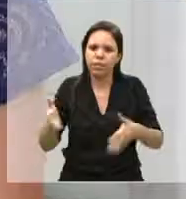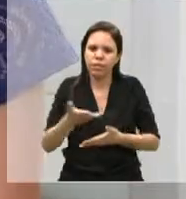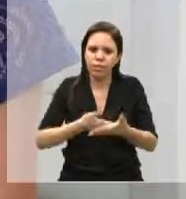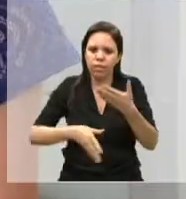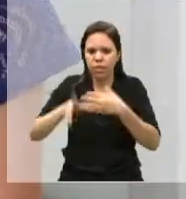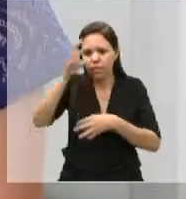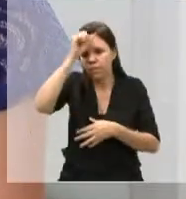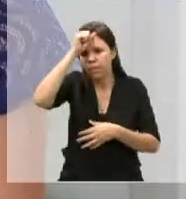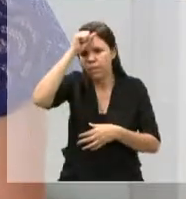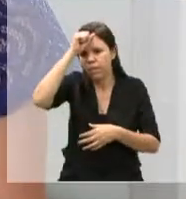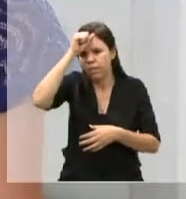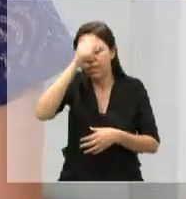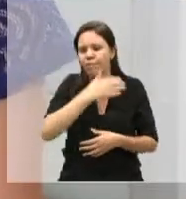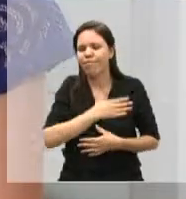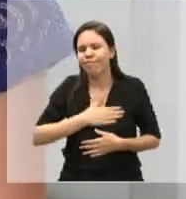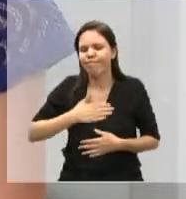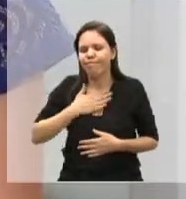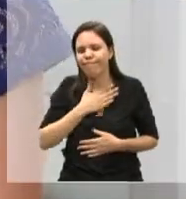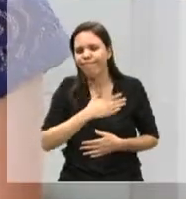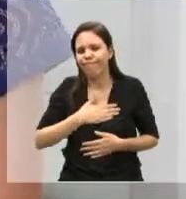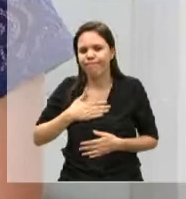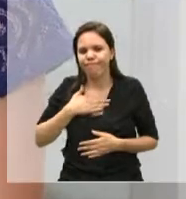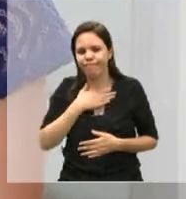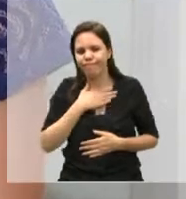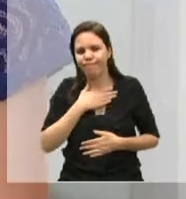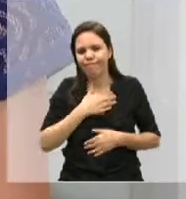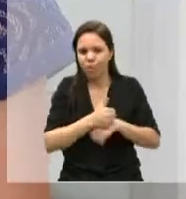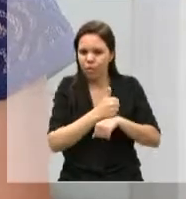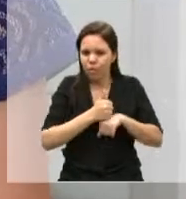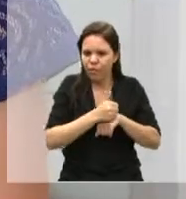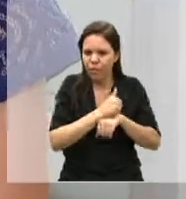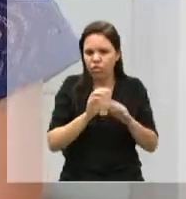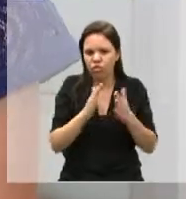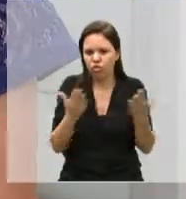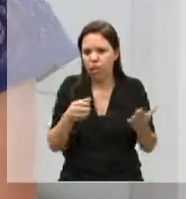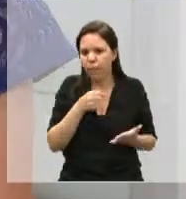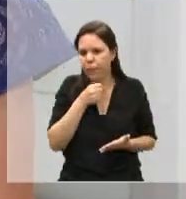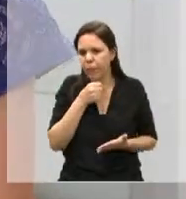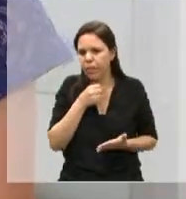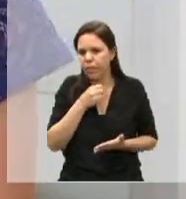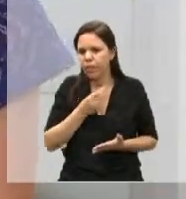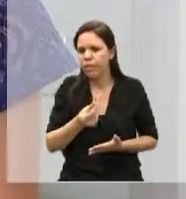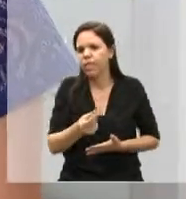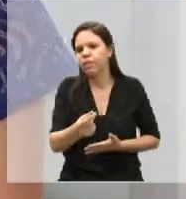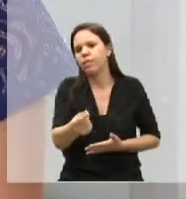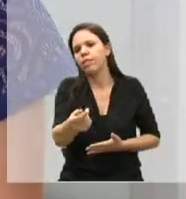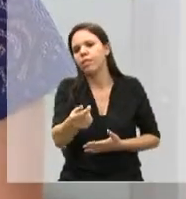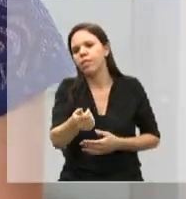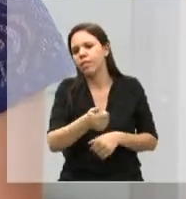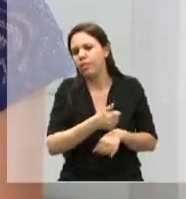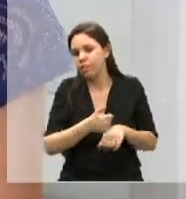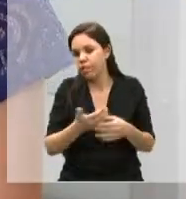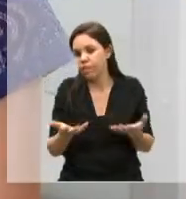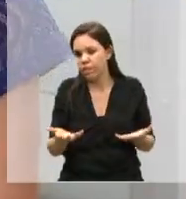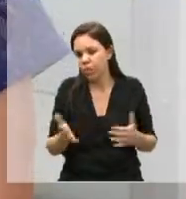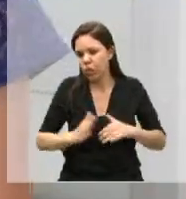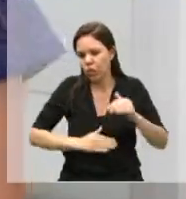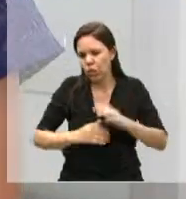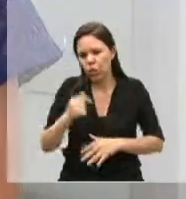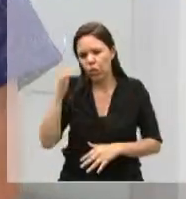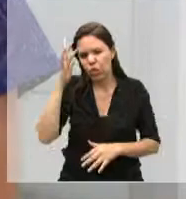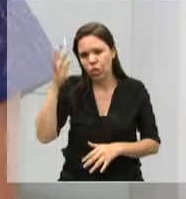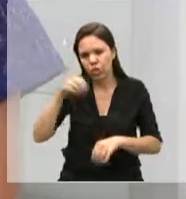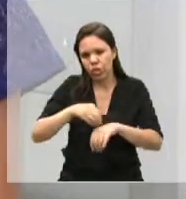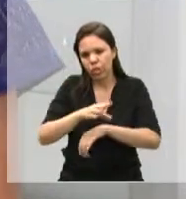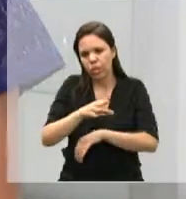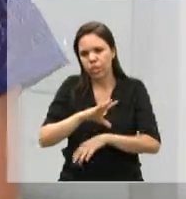aprendeu. Sou apaixonada pela minha área, formei em jornalismo e continuei gostando muito da profissão. Eu tenho um sonho de